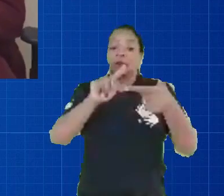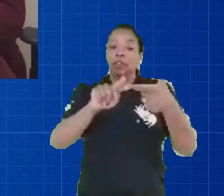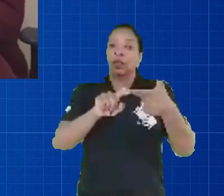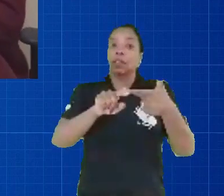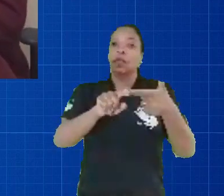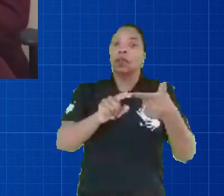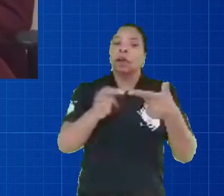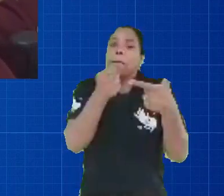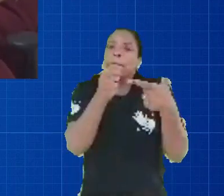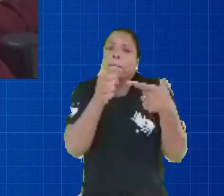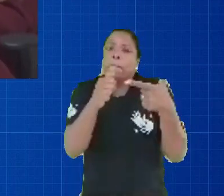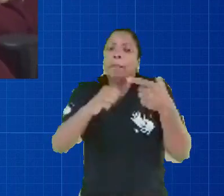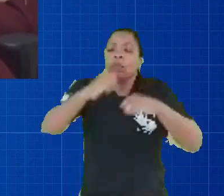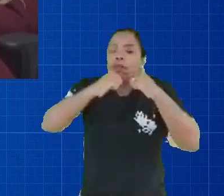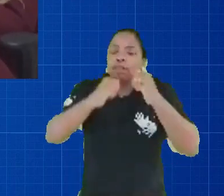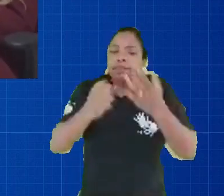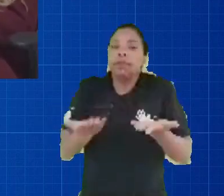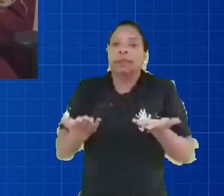com esses alimentos.